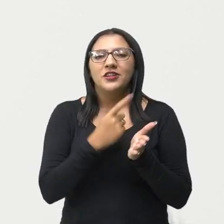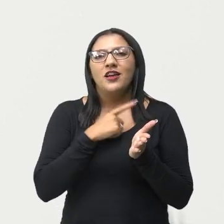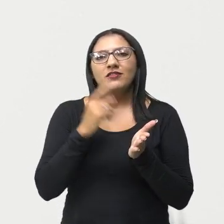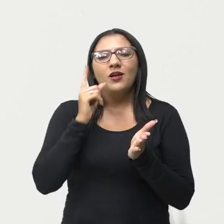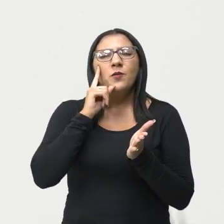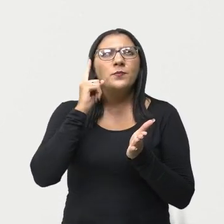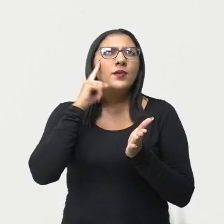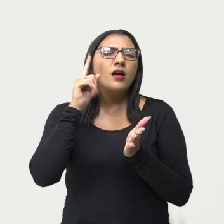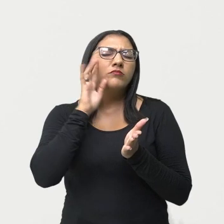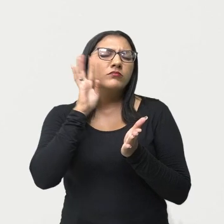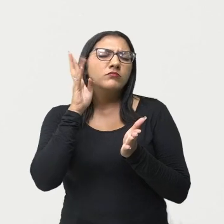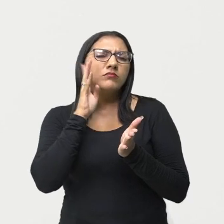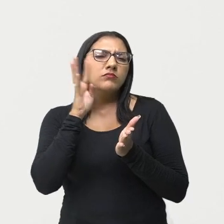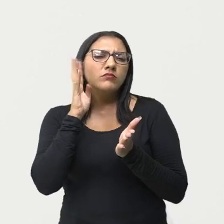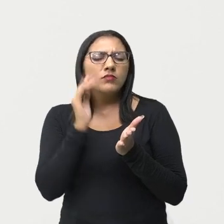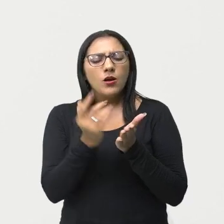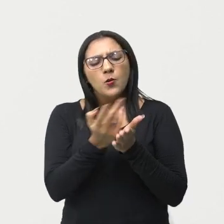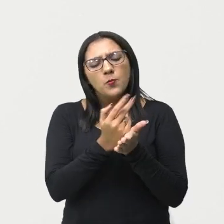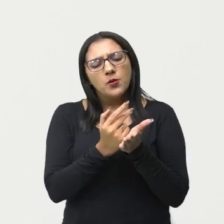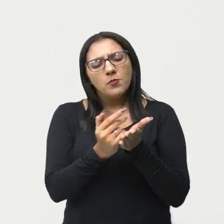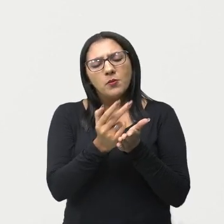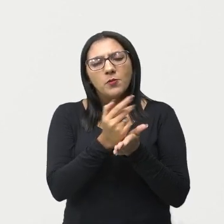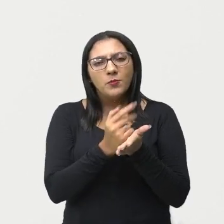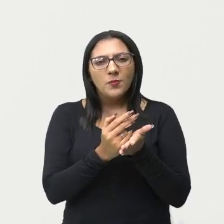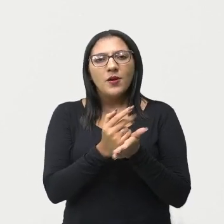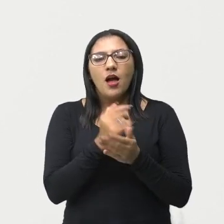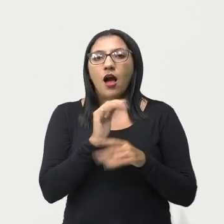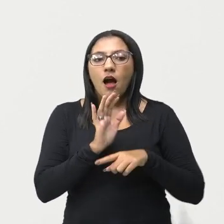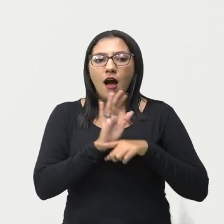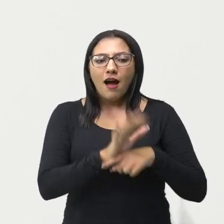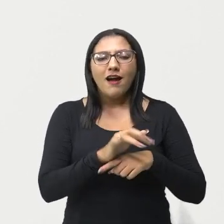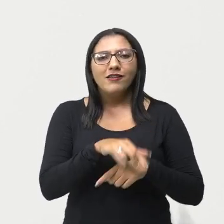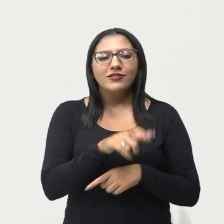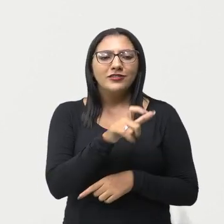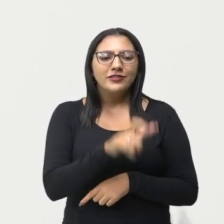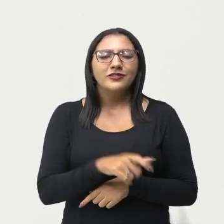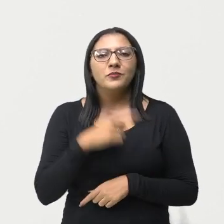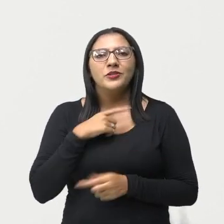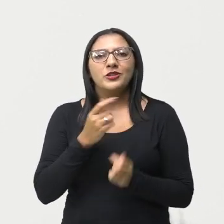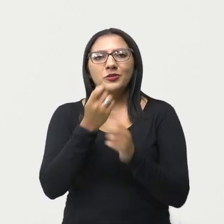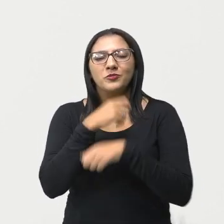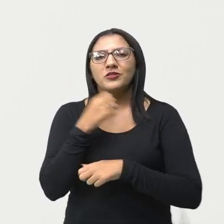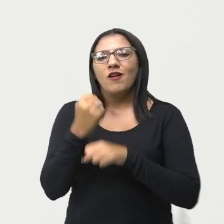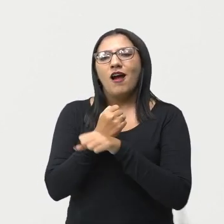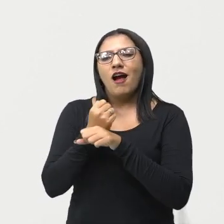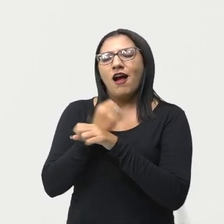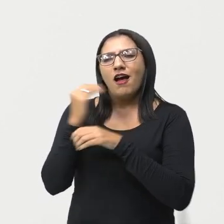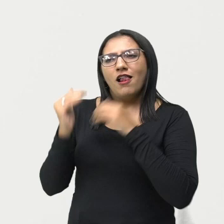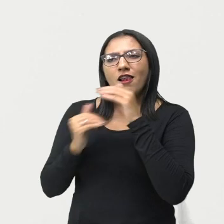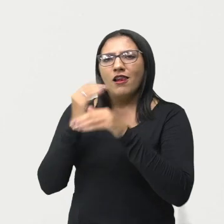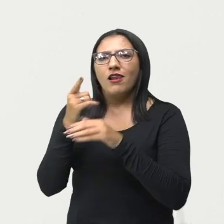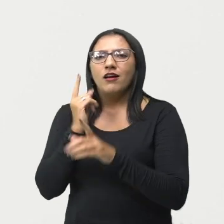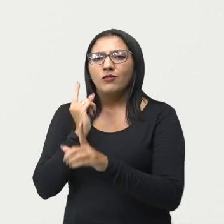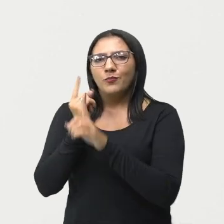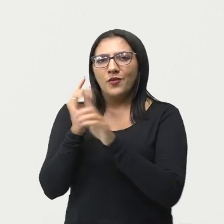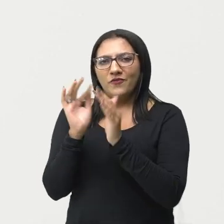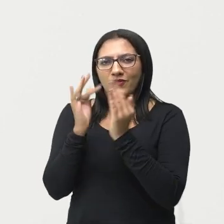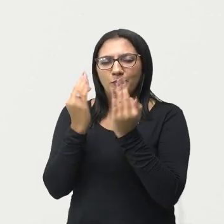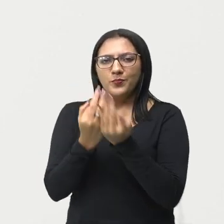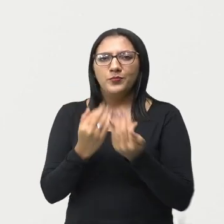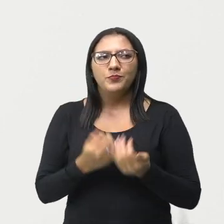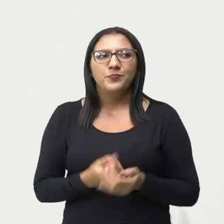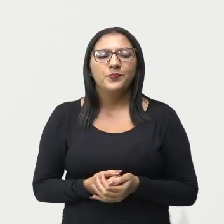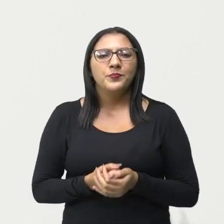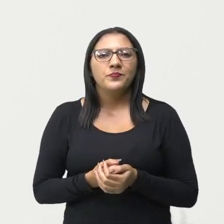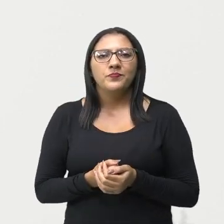de cabeça ajudou o nosso Li, certo, a reencontrar sua família. Então, observe que a gente tem na informação